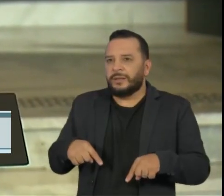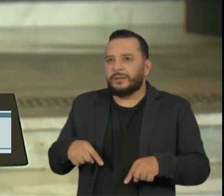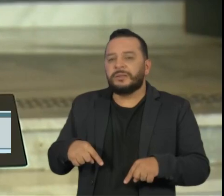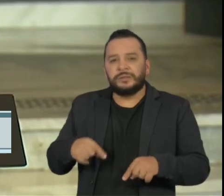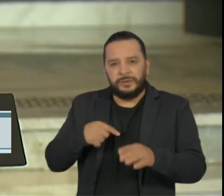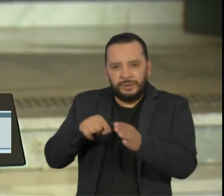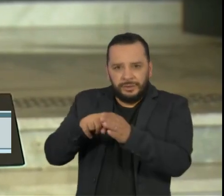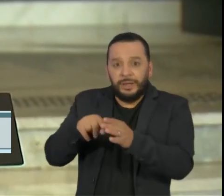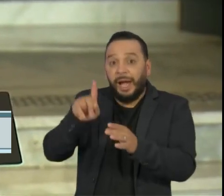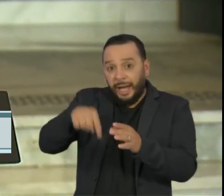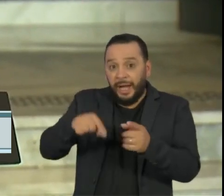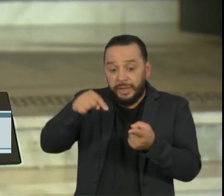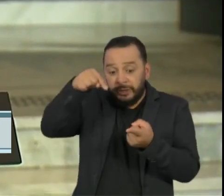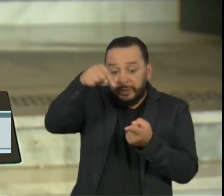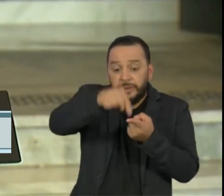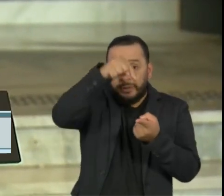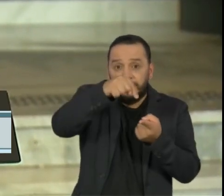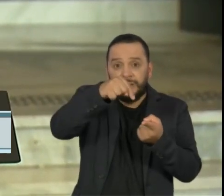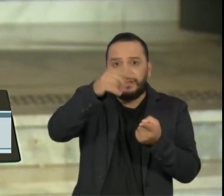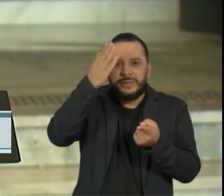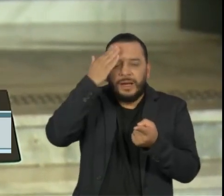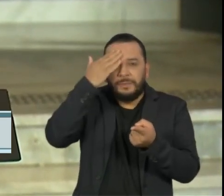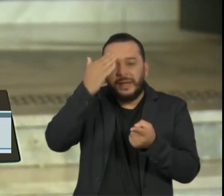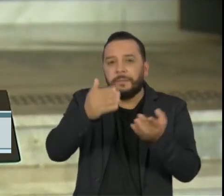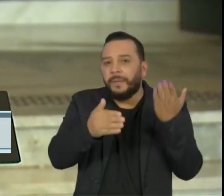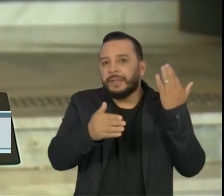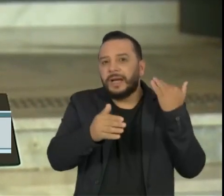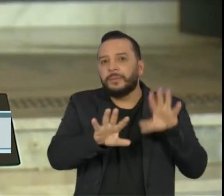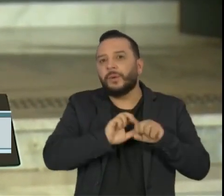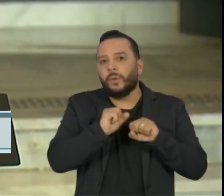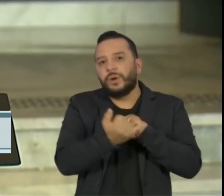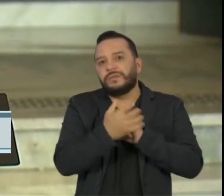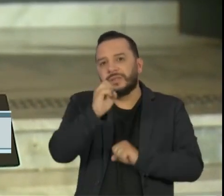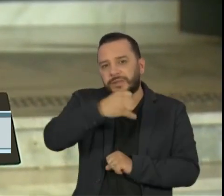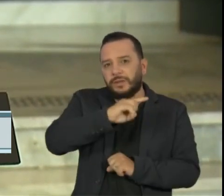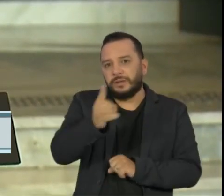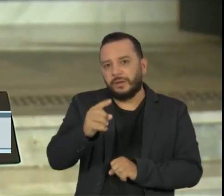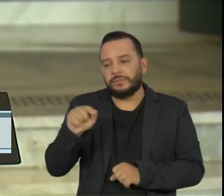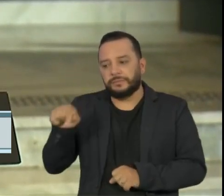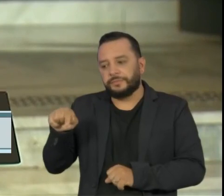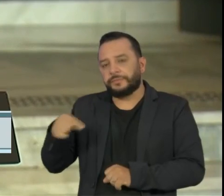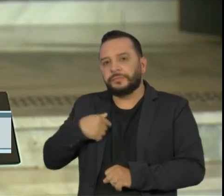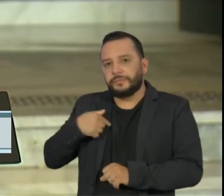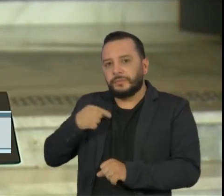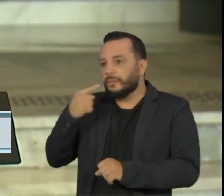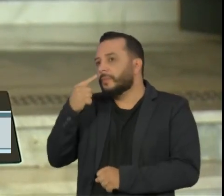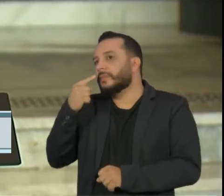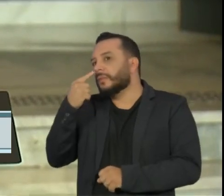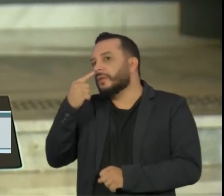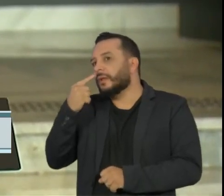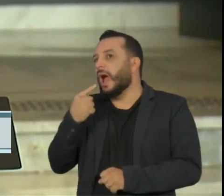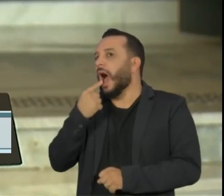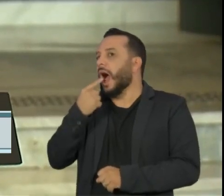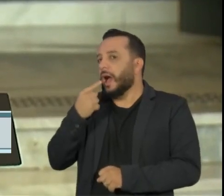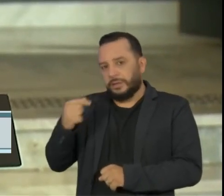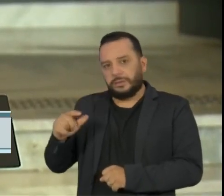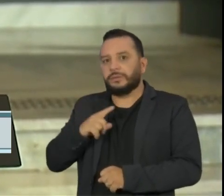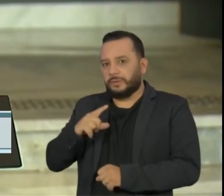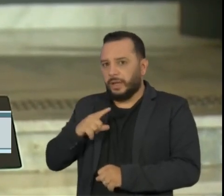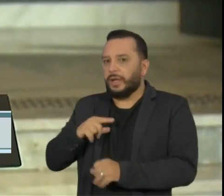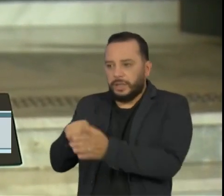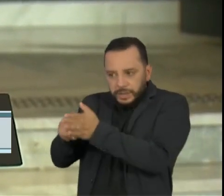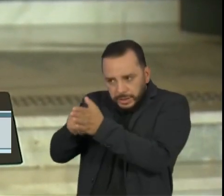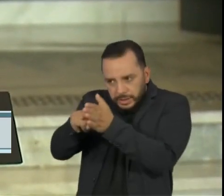é o teste sorológico. O PCR, ele aumentou muito o seu número. Hoje a rede de laboratório ainda está